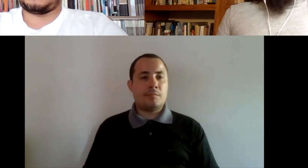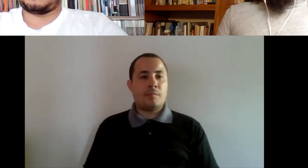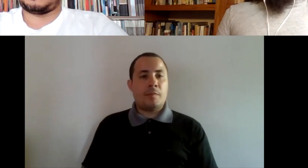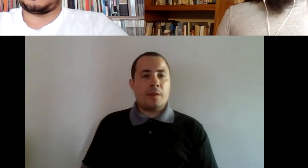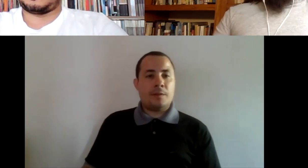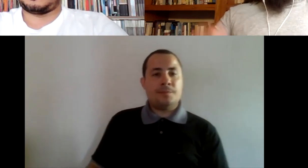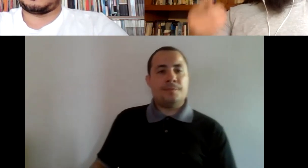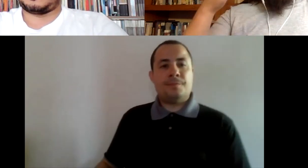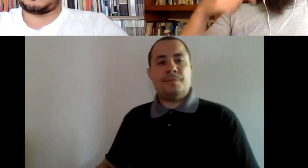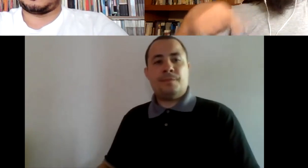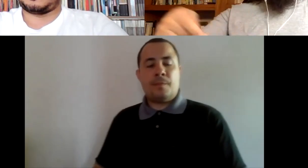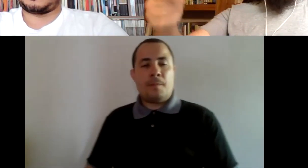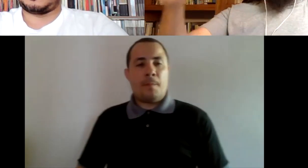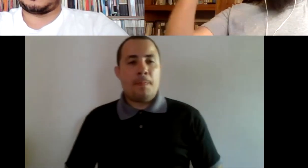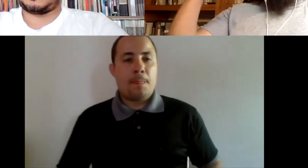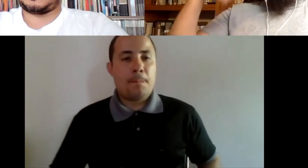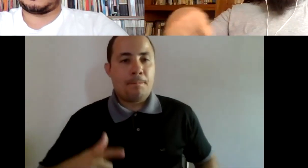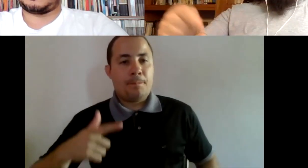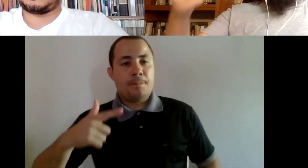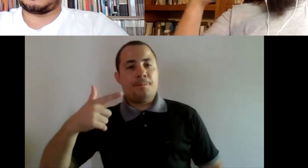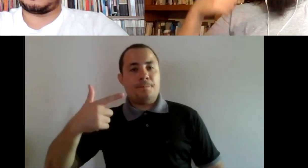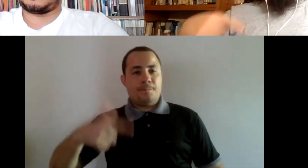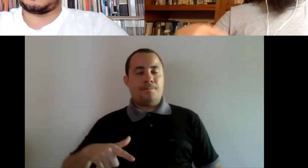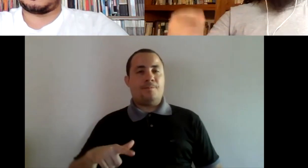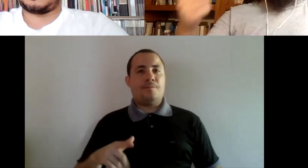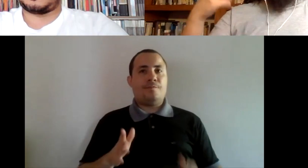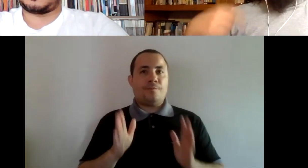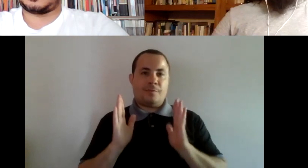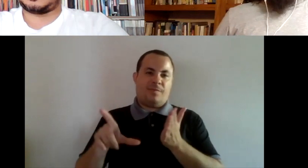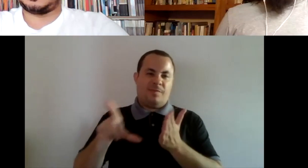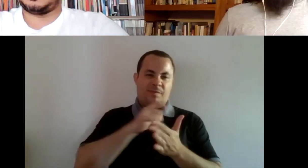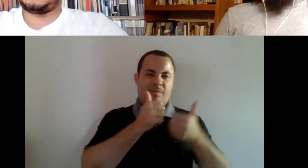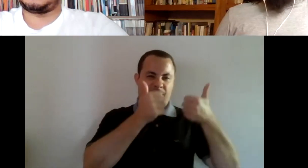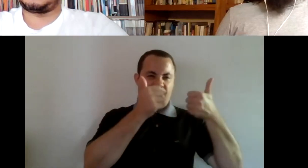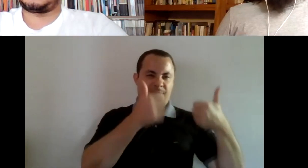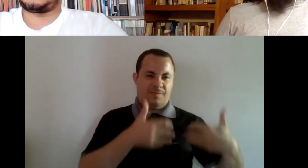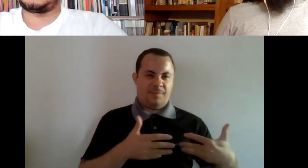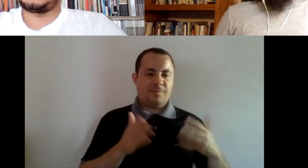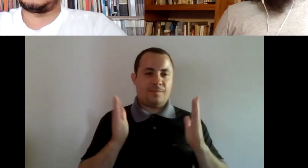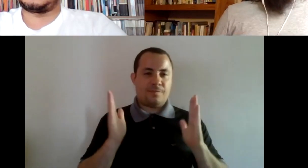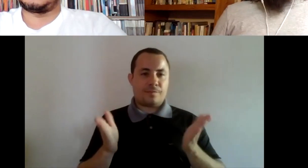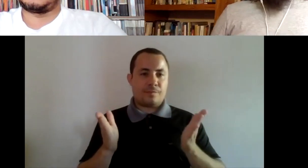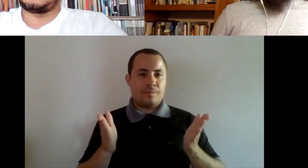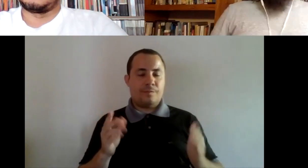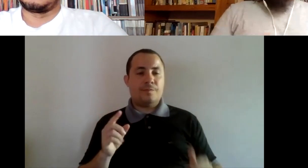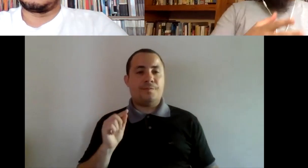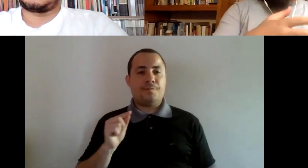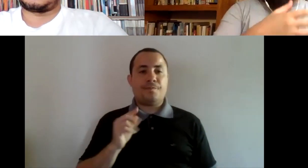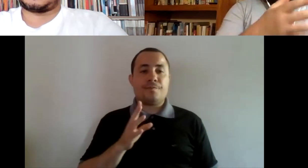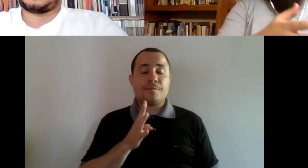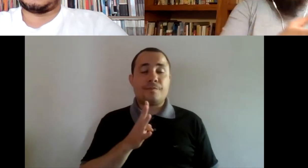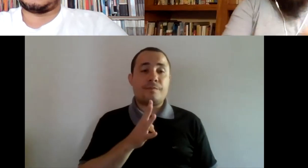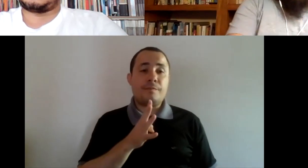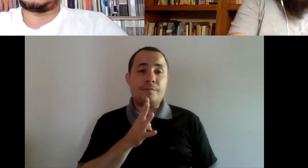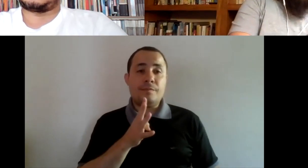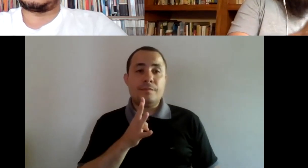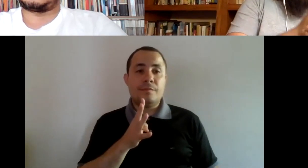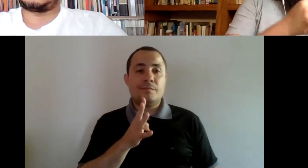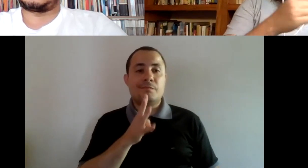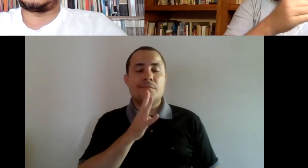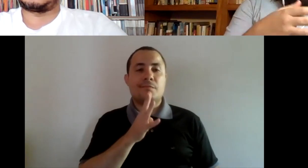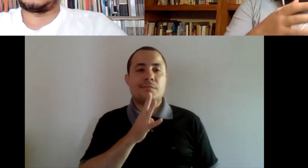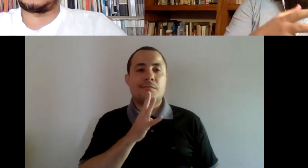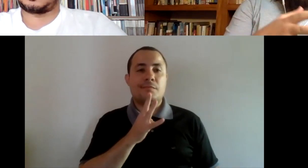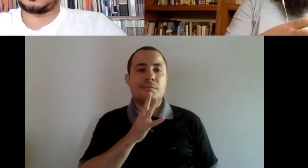importante, que volta para um assunto recorrente nosso aqui, digamos, né? Que é isso, é conhecer, tanto de ponto de vista,